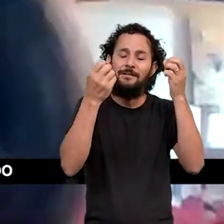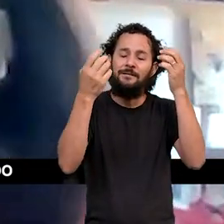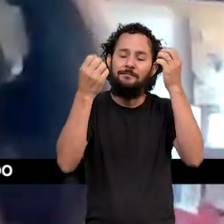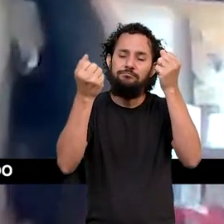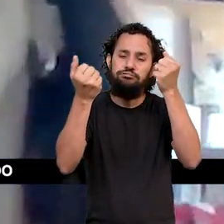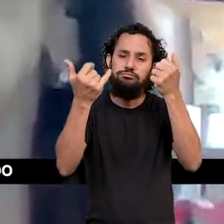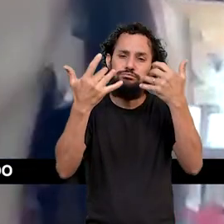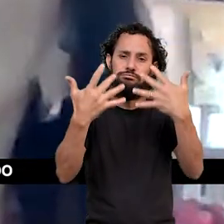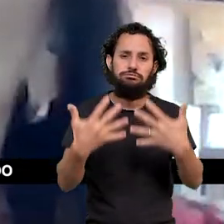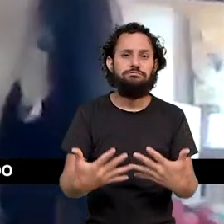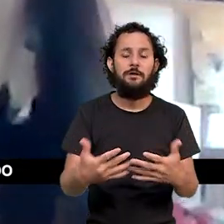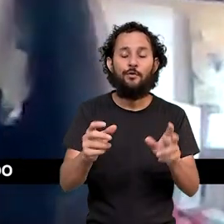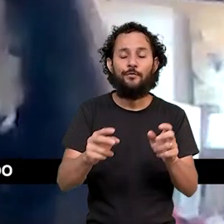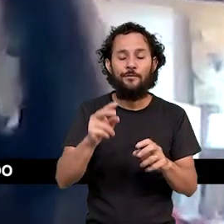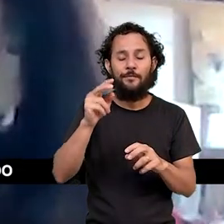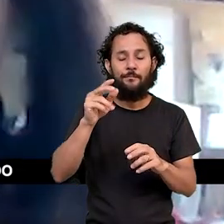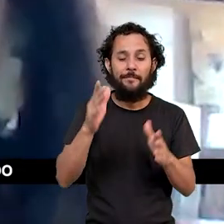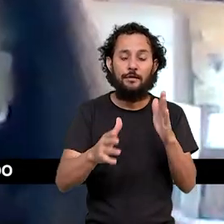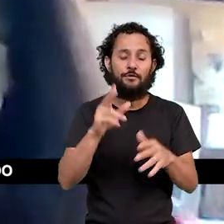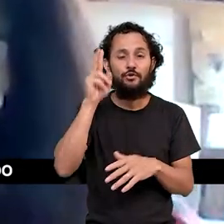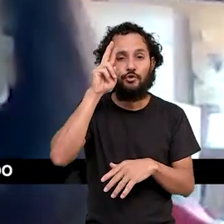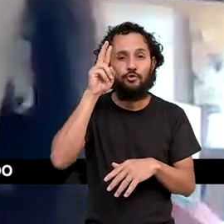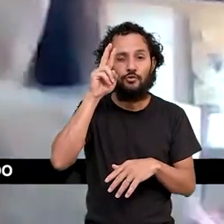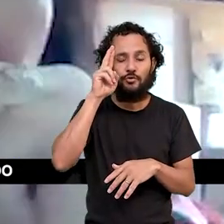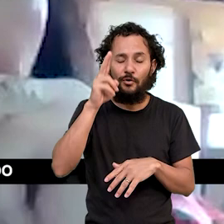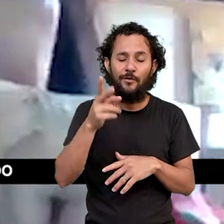entrando num período da história,